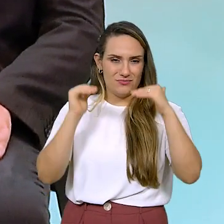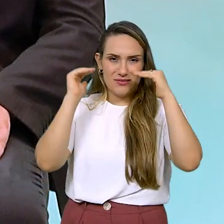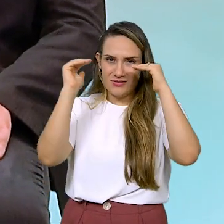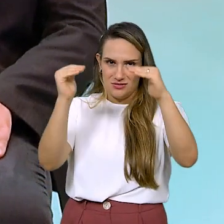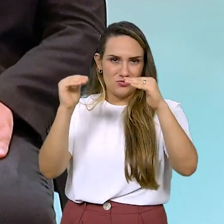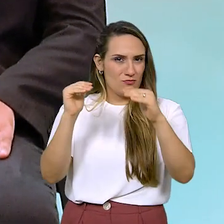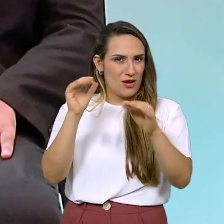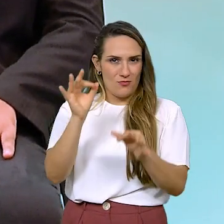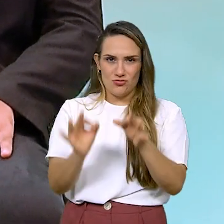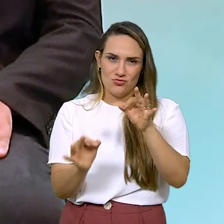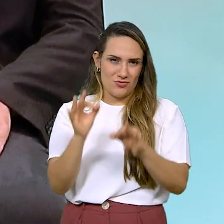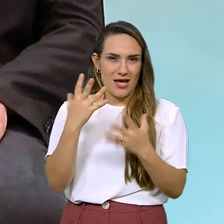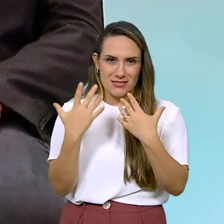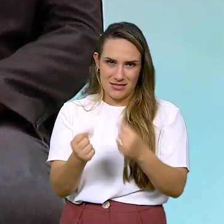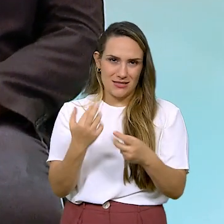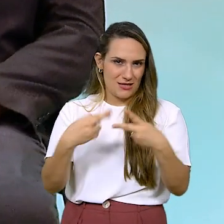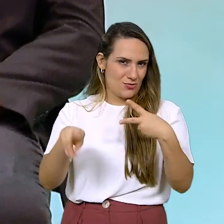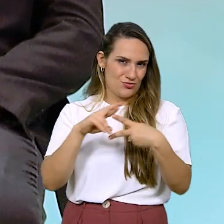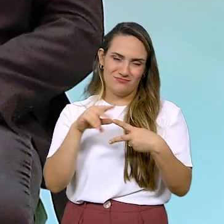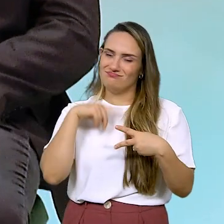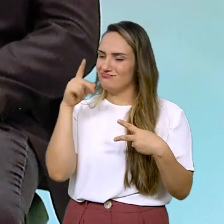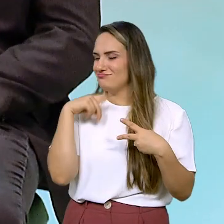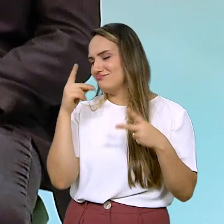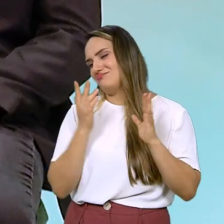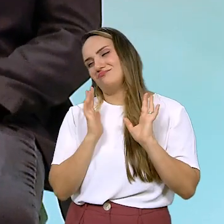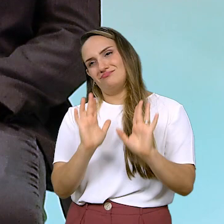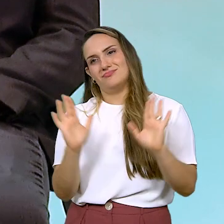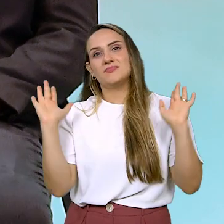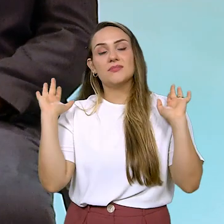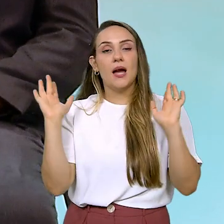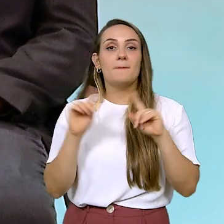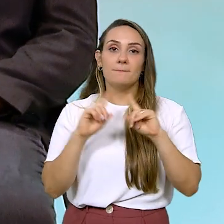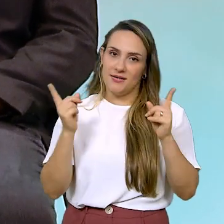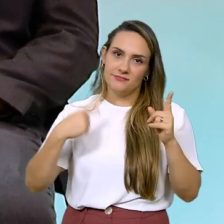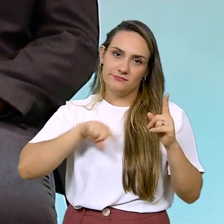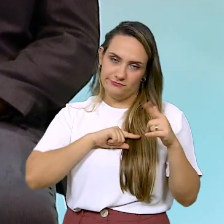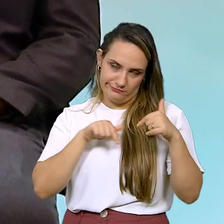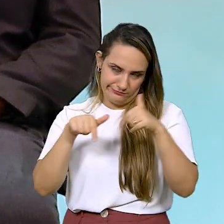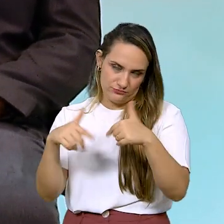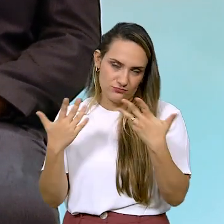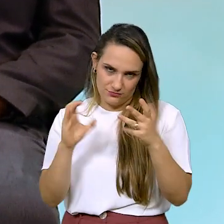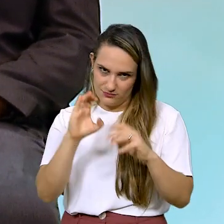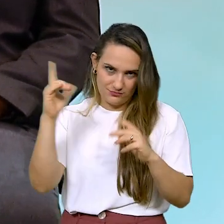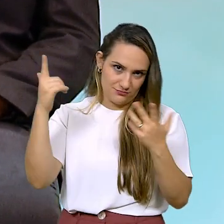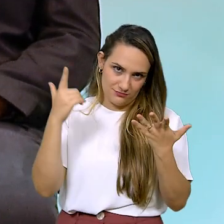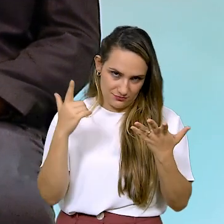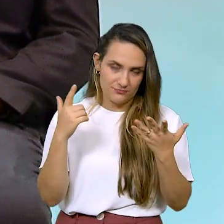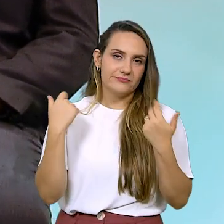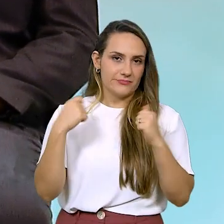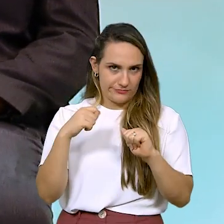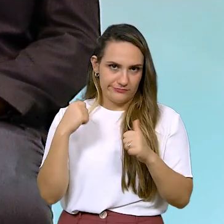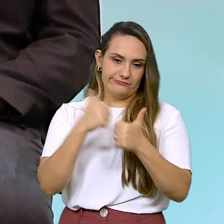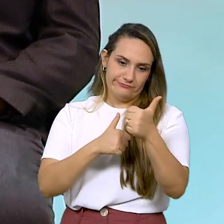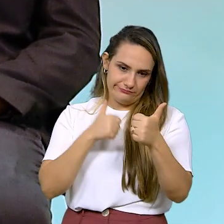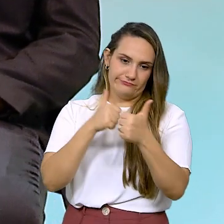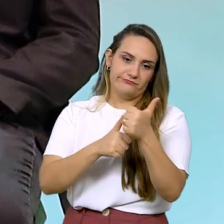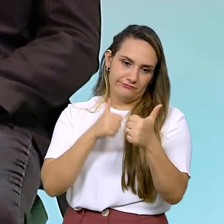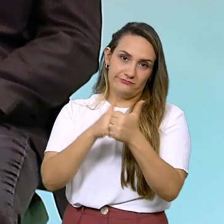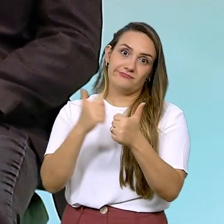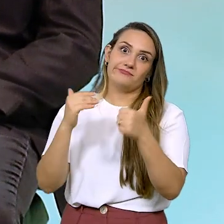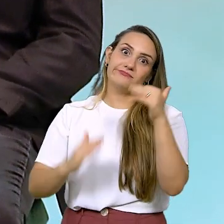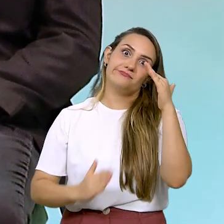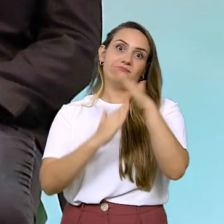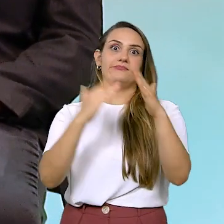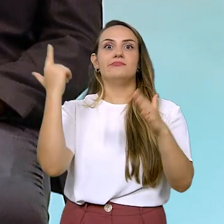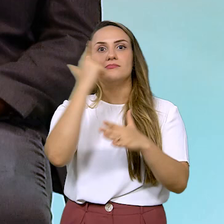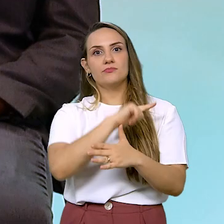de cara eles aceitem recurso e tal, não é algo muito comum, mas é a nossa luta, como eu falei anteriormente, a gente tem que de fato ir batendo até chegar numa instância